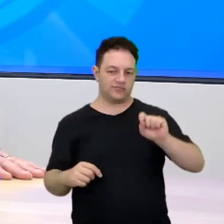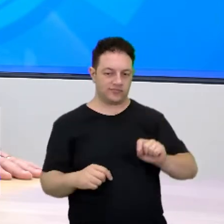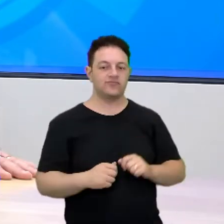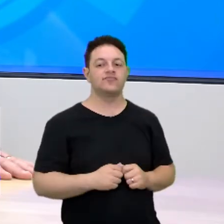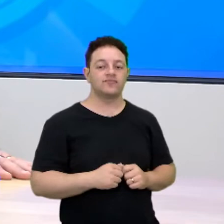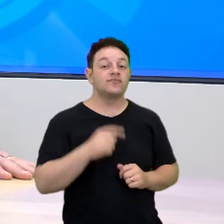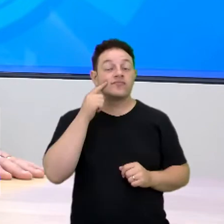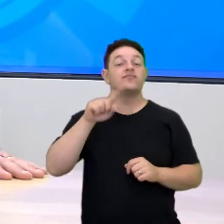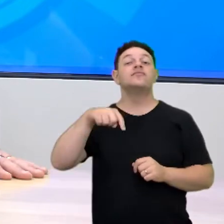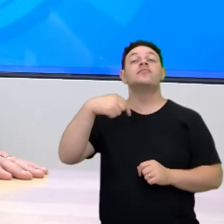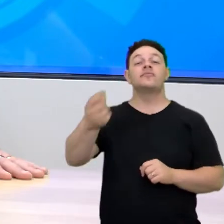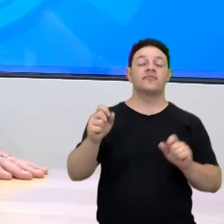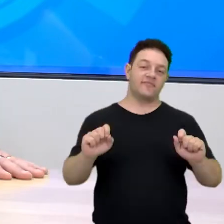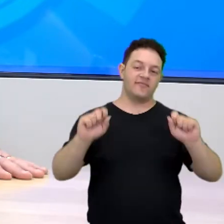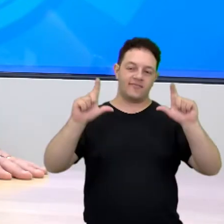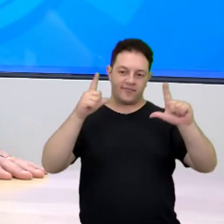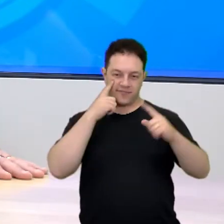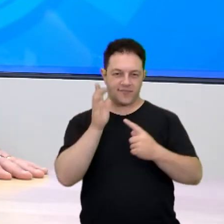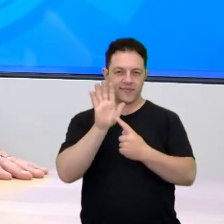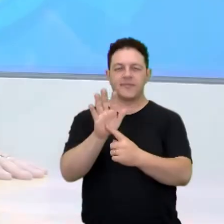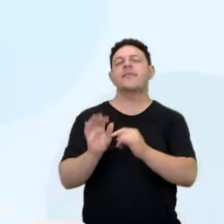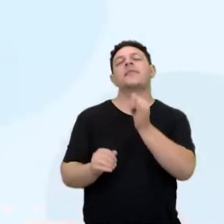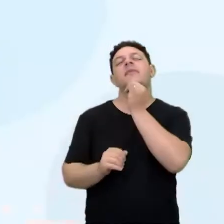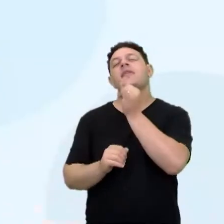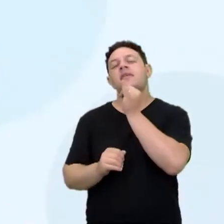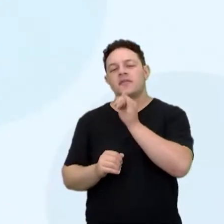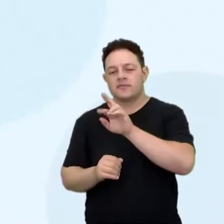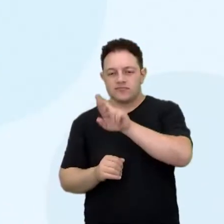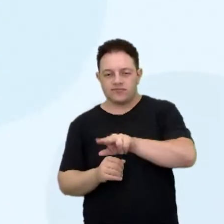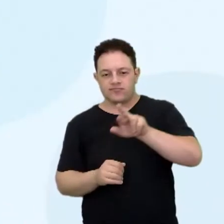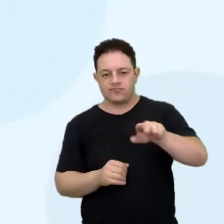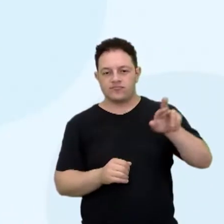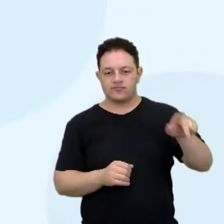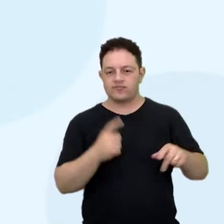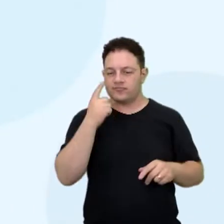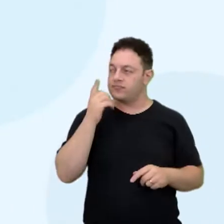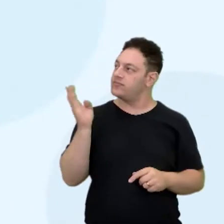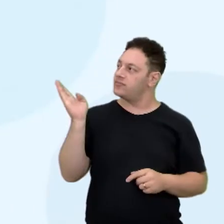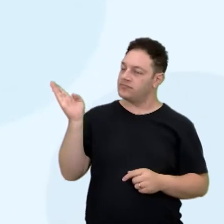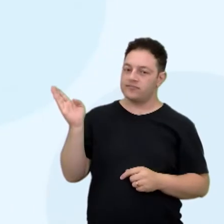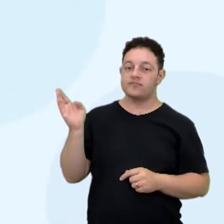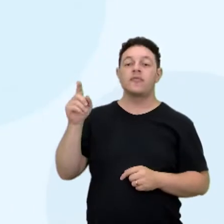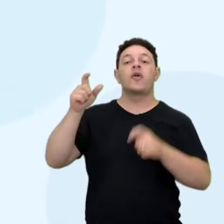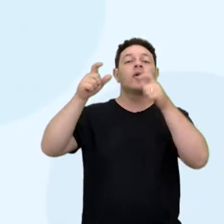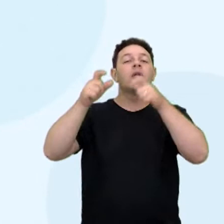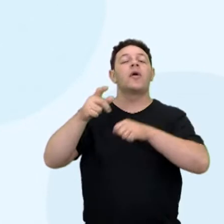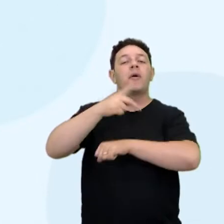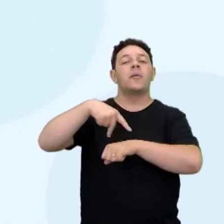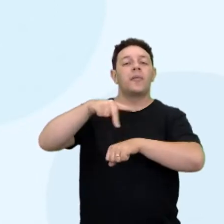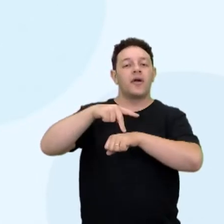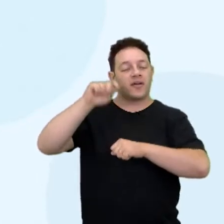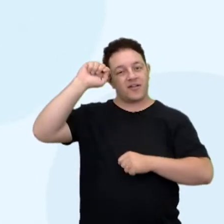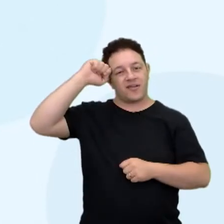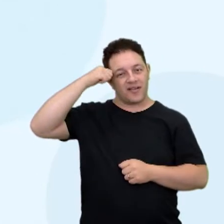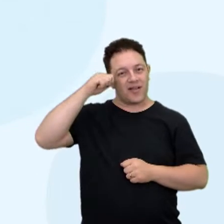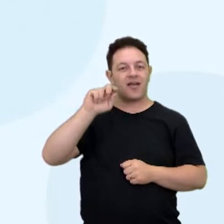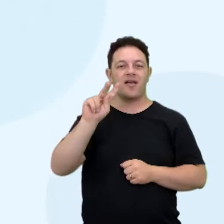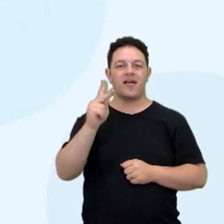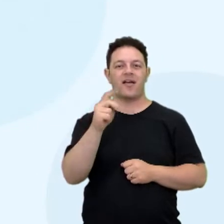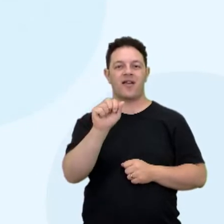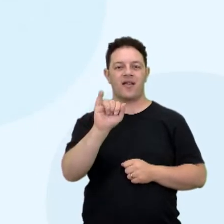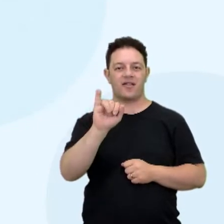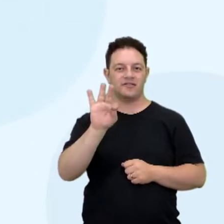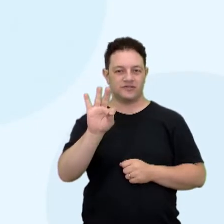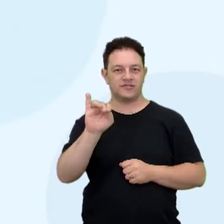Vamos lá para a próxima tela, que aí eu vou mostrar alguns exemplos aí de terremotos, a começar aí pelo Haiti de 2010. Então temos aí